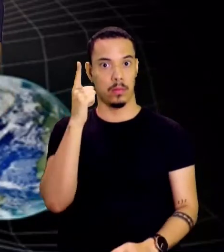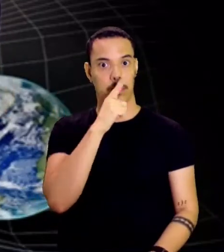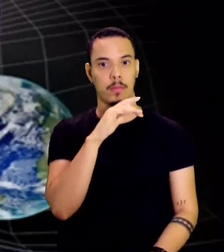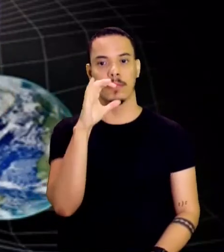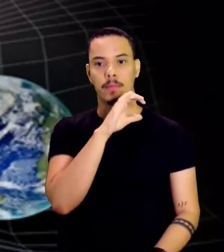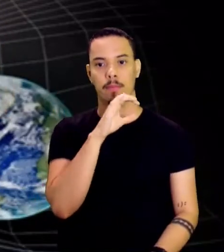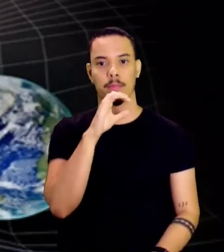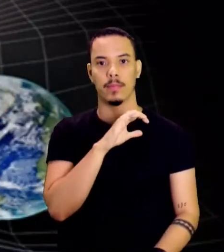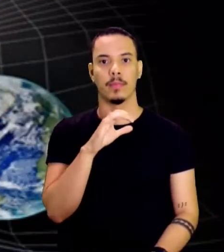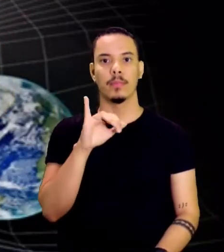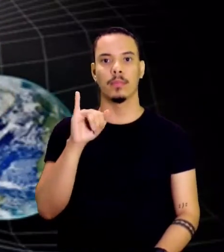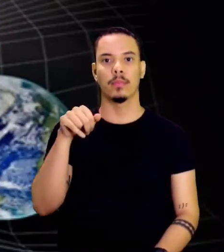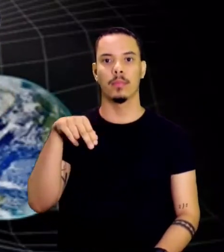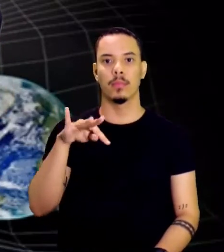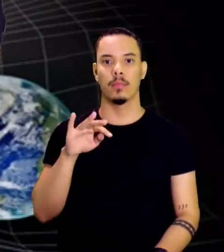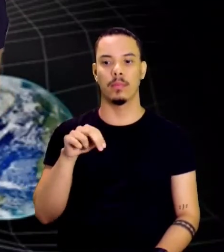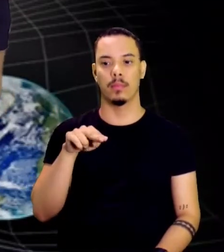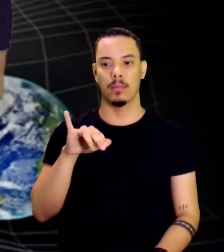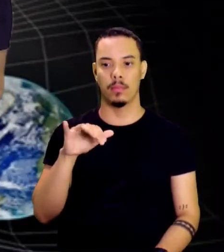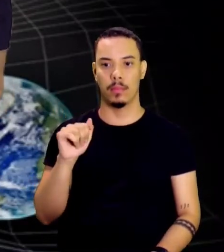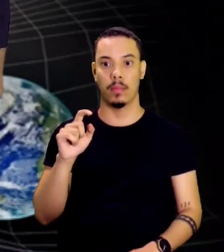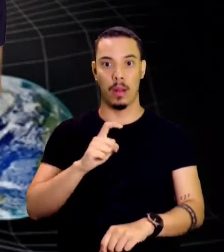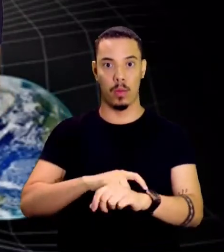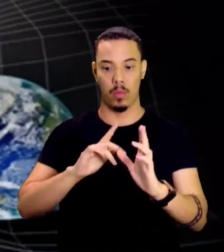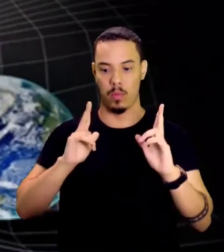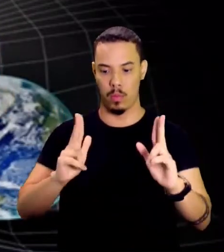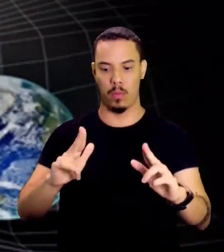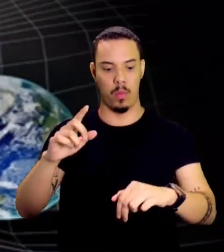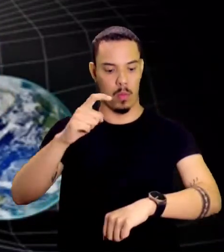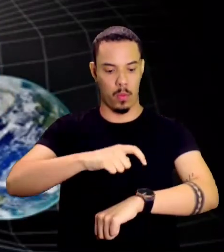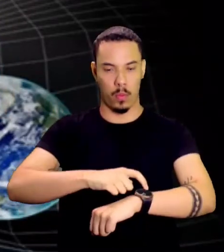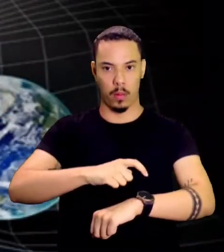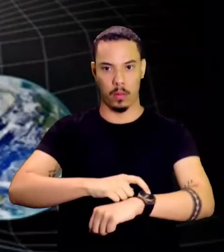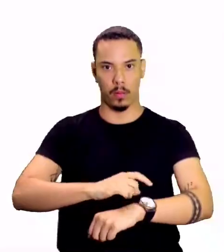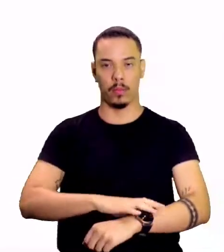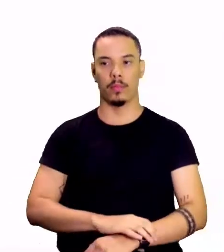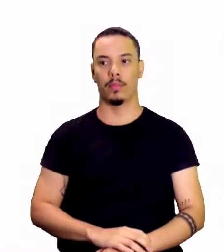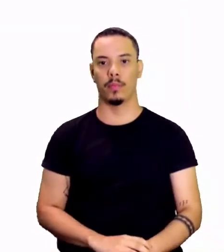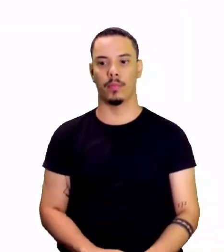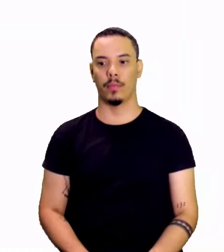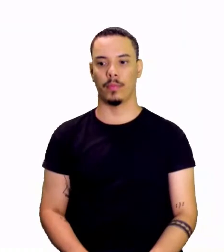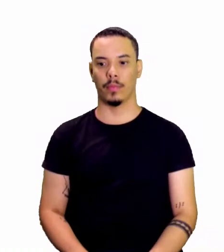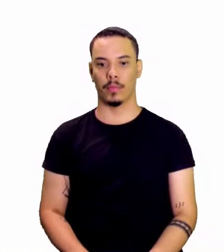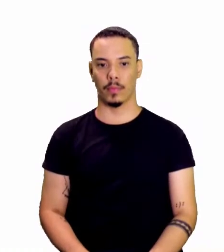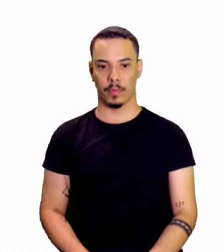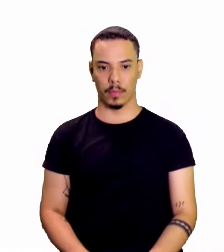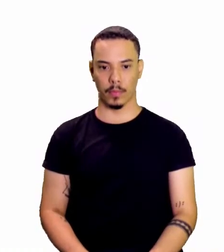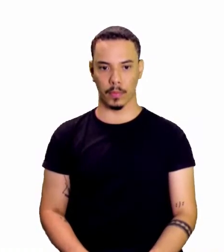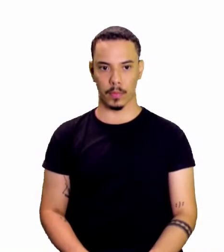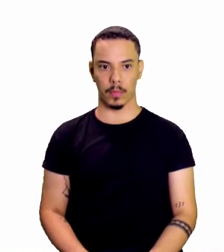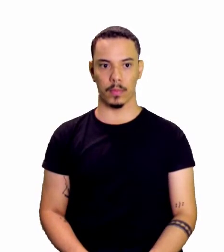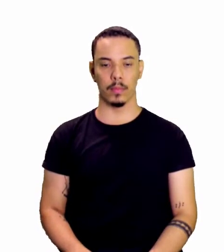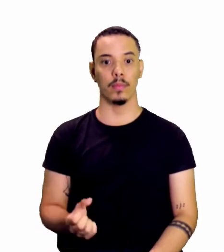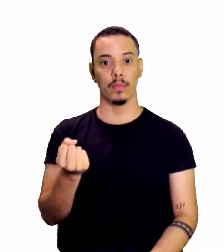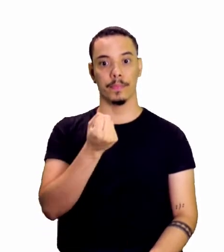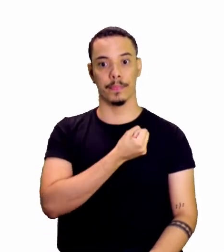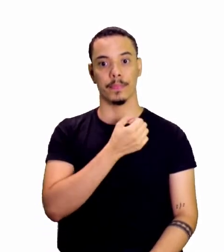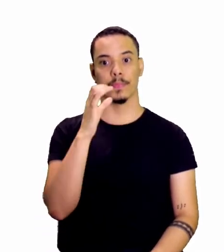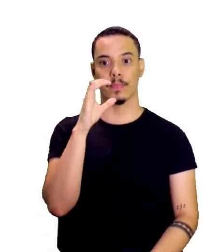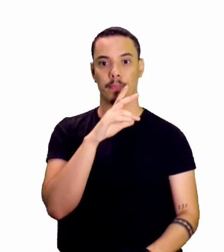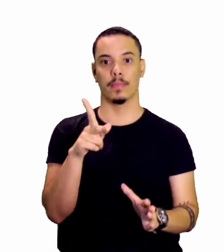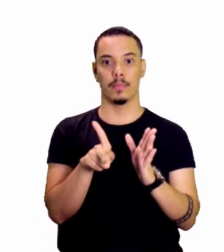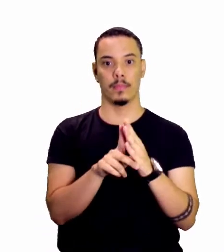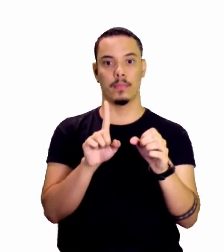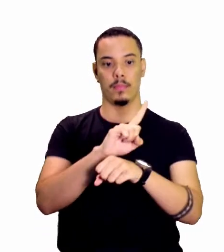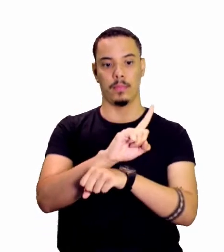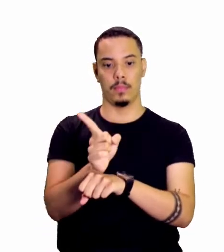dita instantânea é naquele instante de tempo então se liga aí pessoal Olha só então ali o valor indicado no